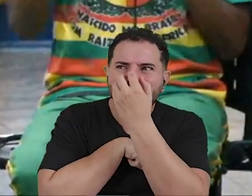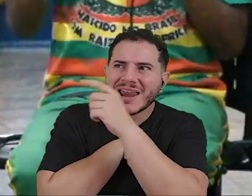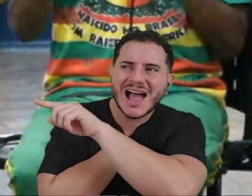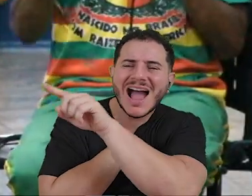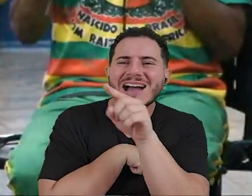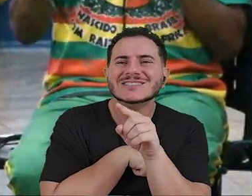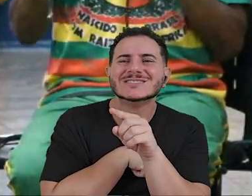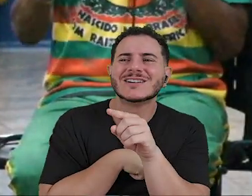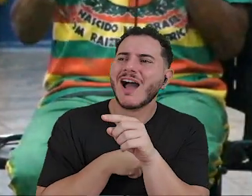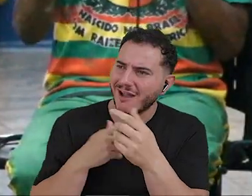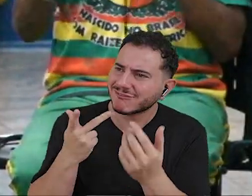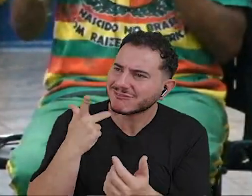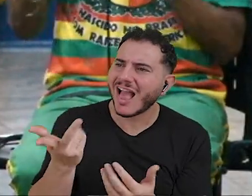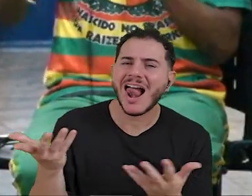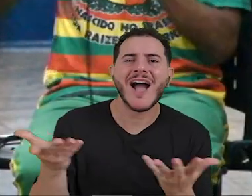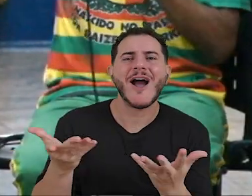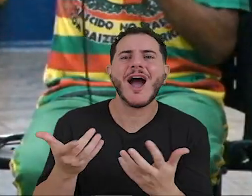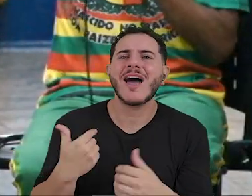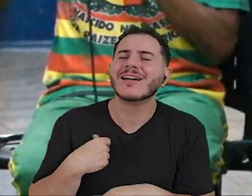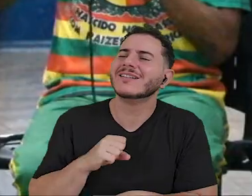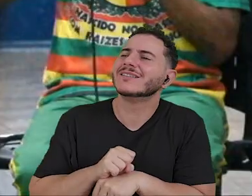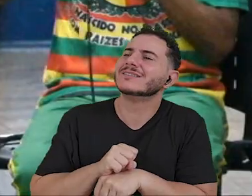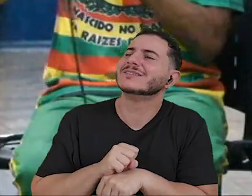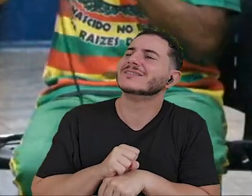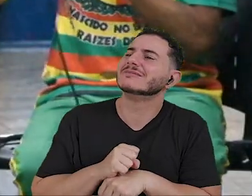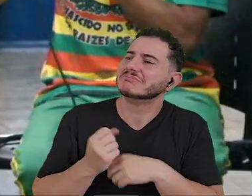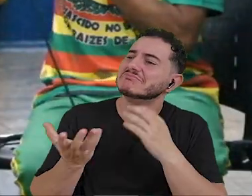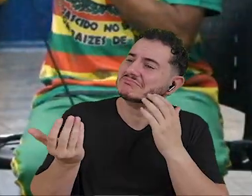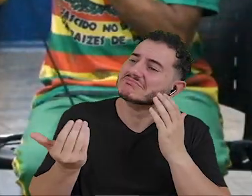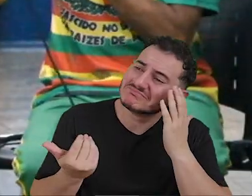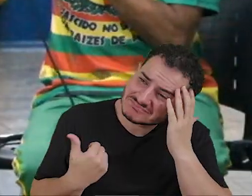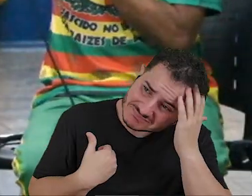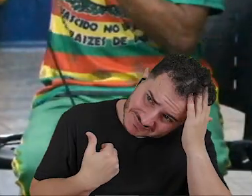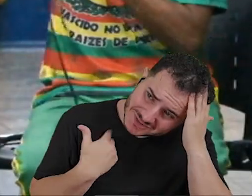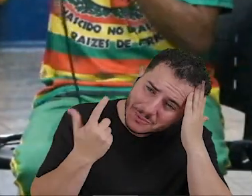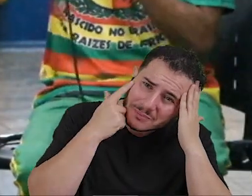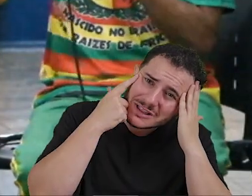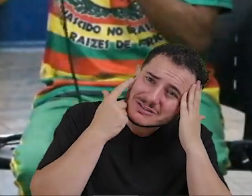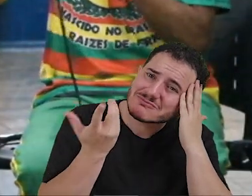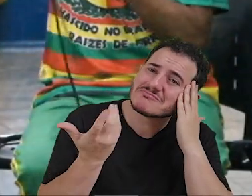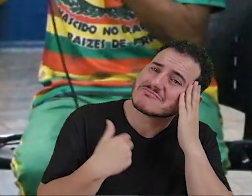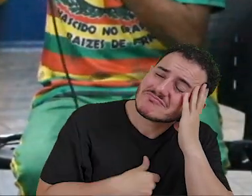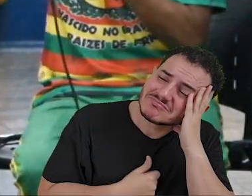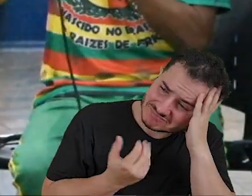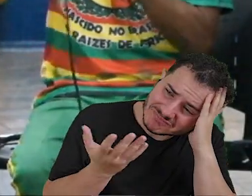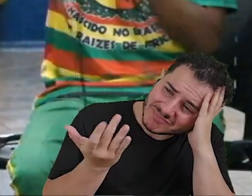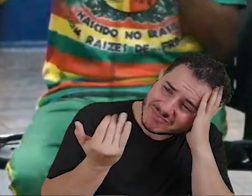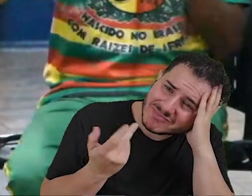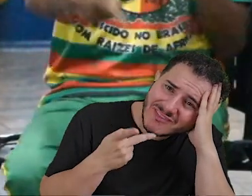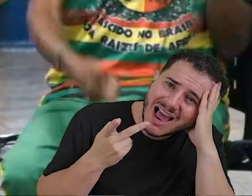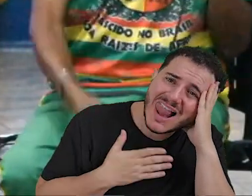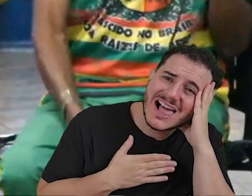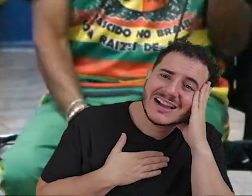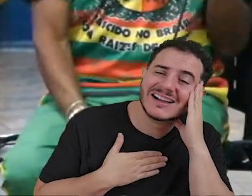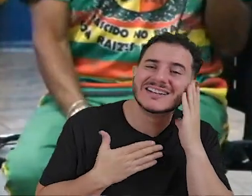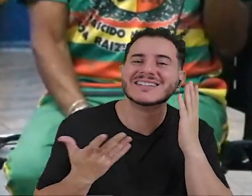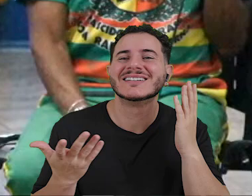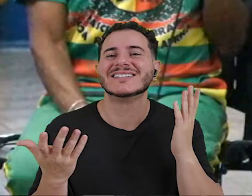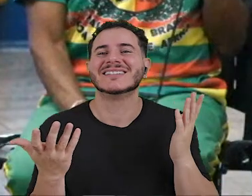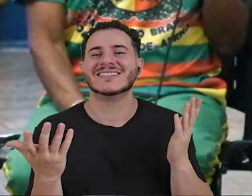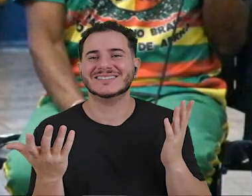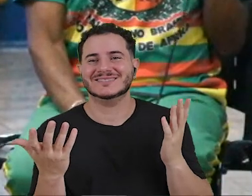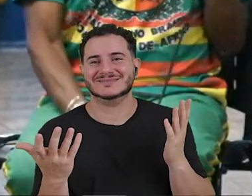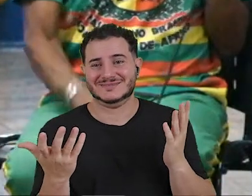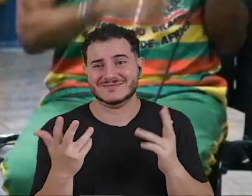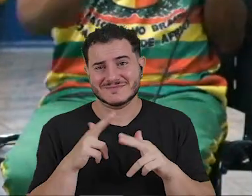Fala isso. Agora, não diz a origem. O que e o porquê, como é que é.